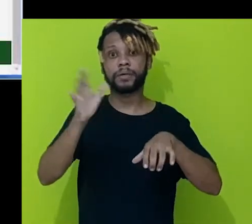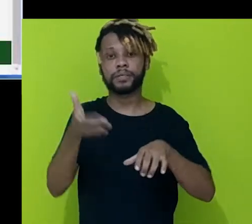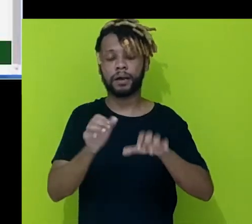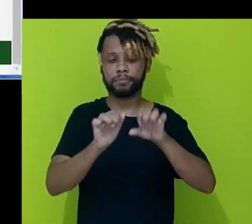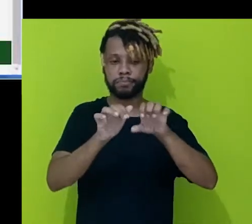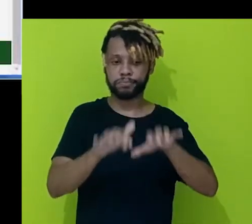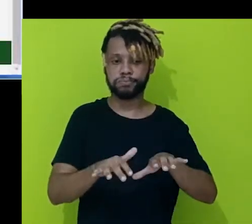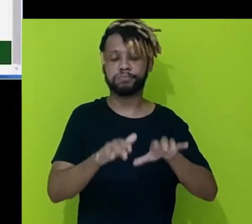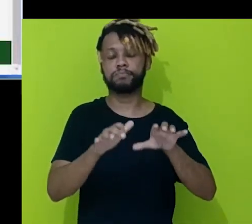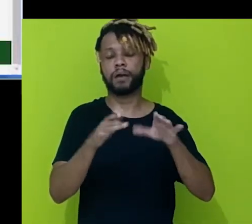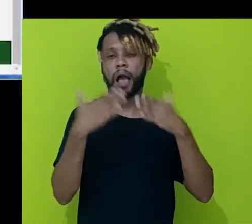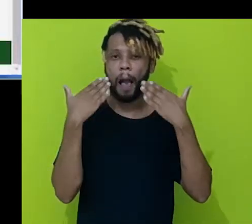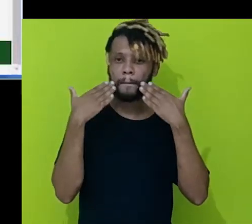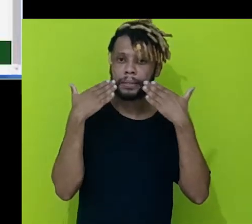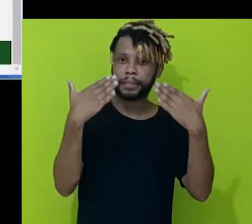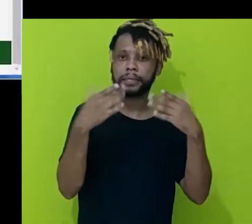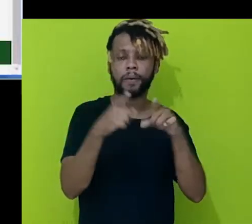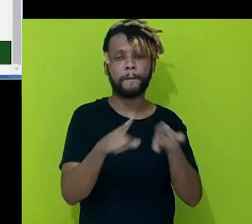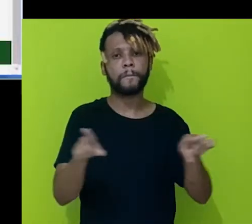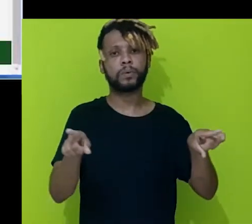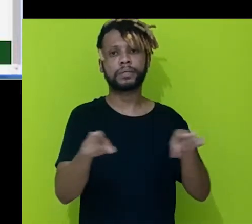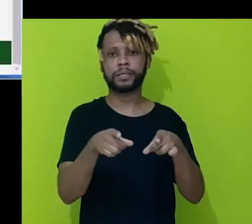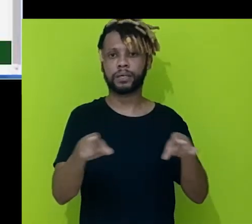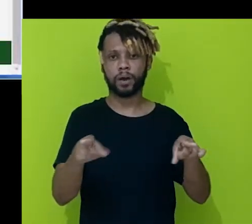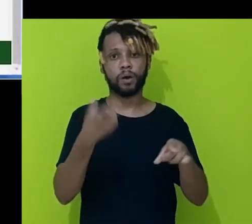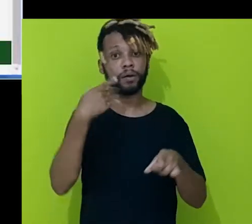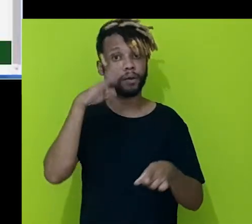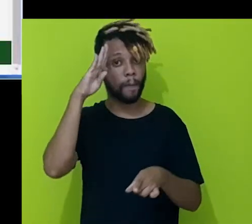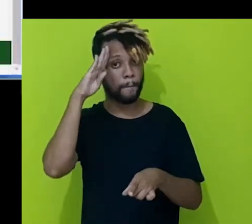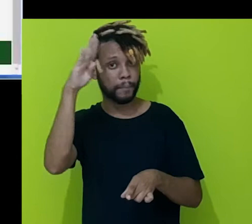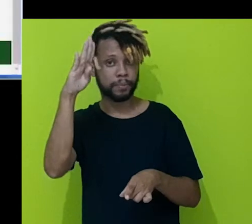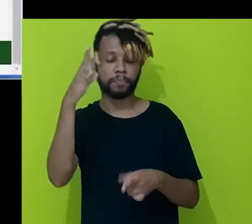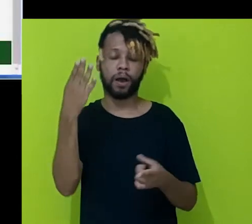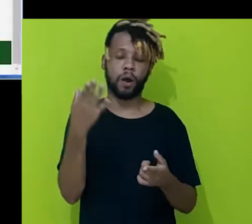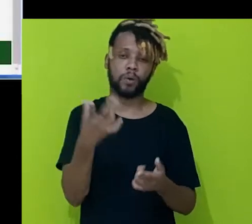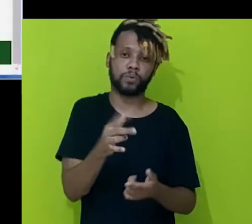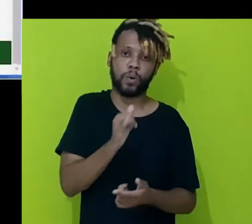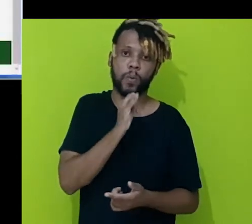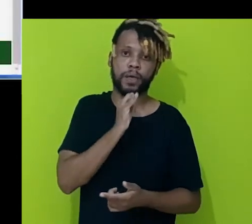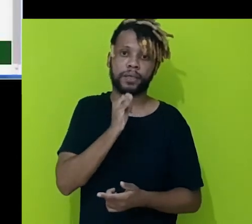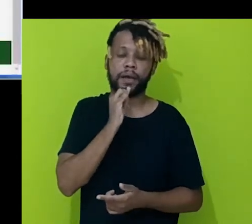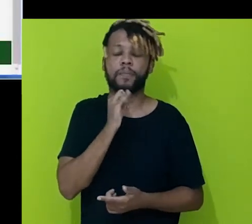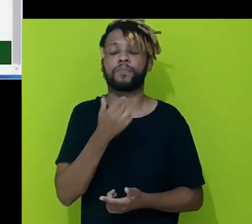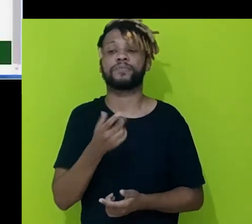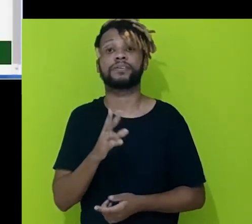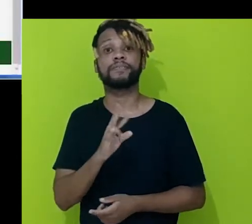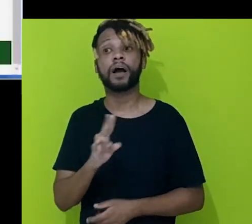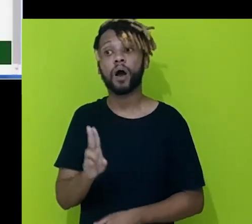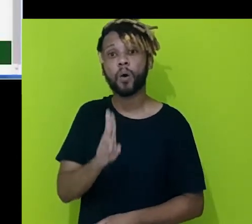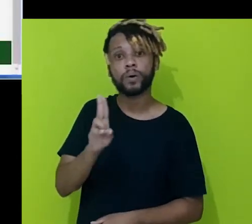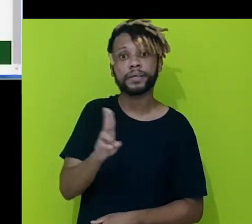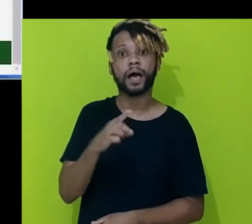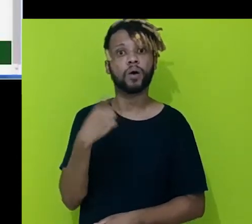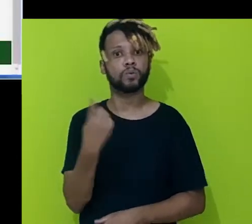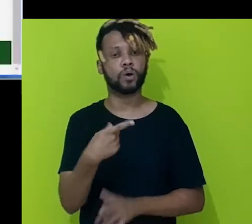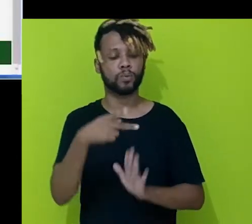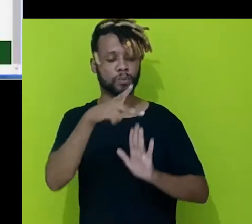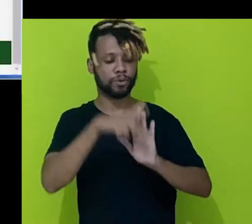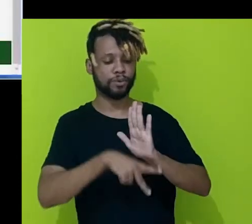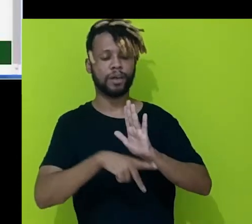é o produto principal. Vamos usar como exemplo o nosso projeto de canto coral, que vão